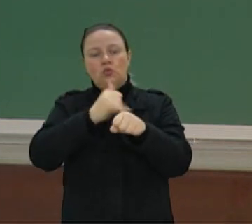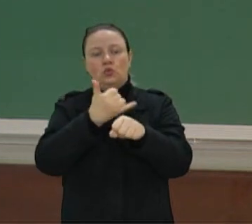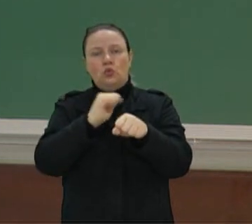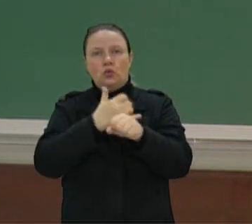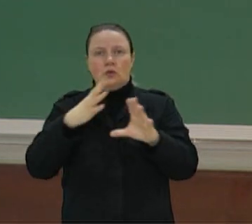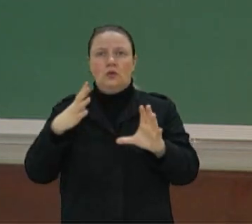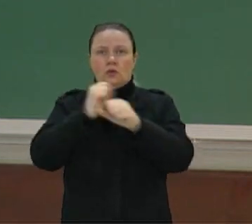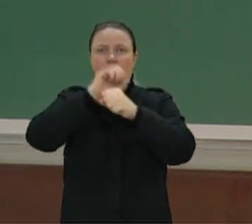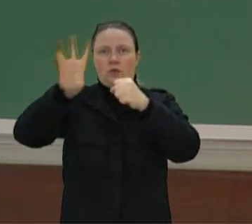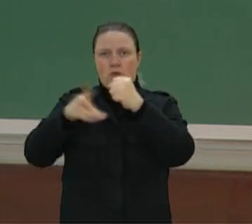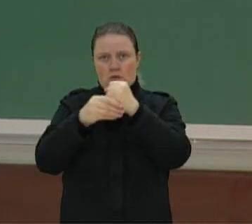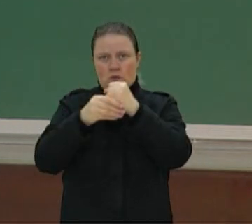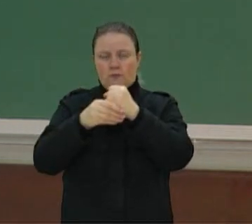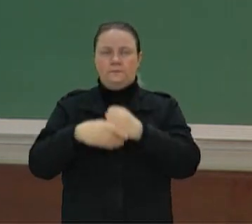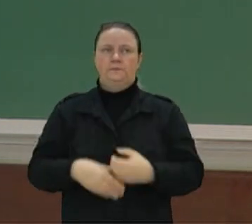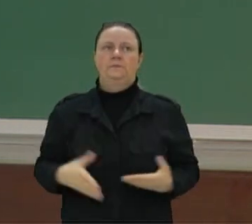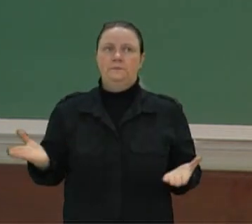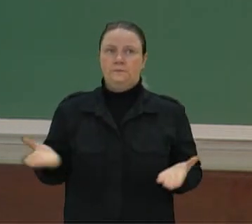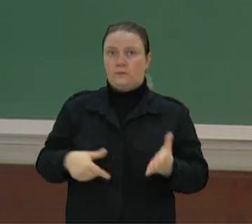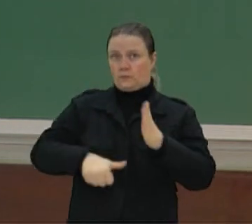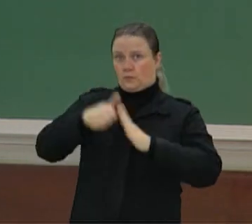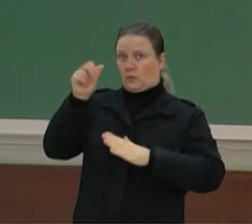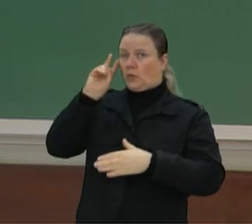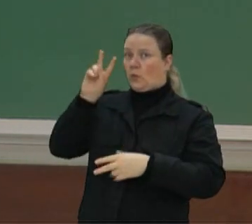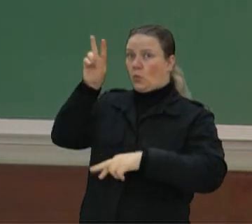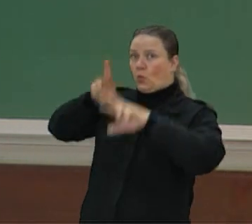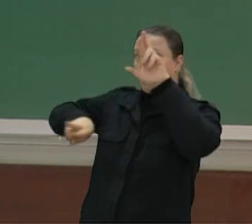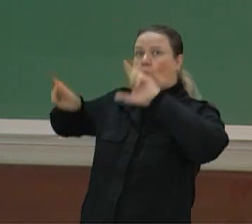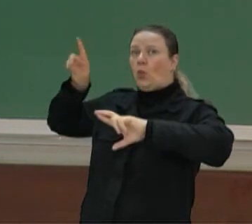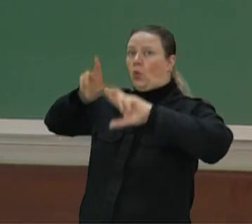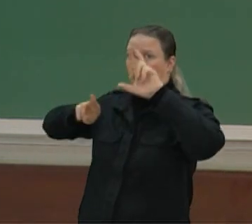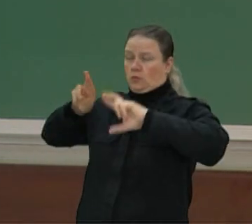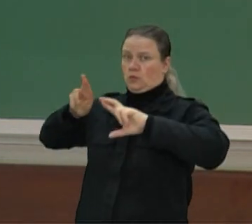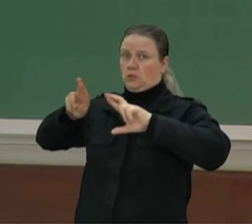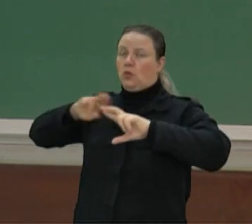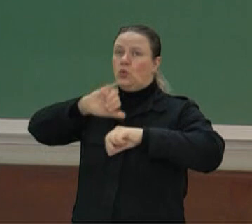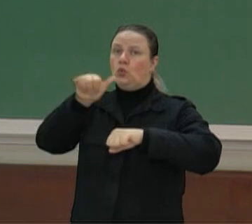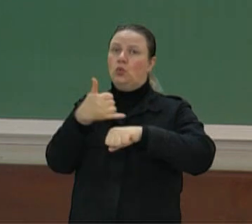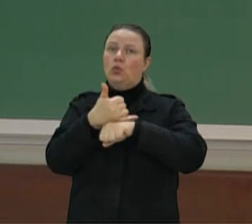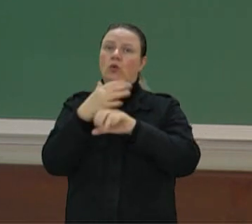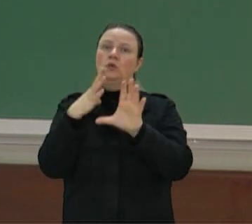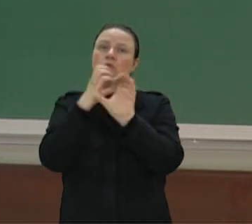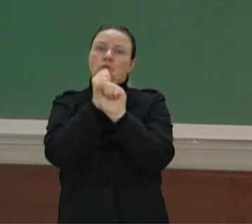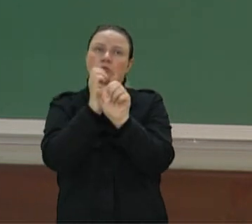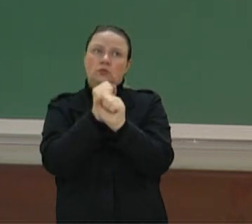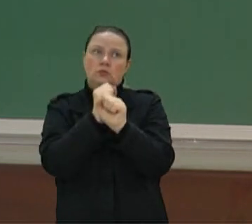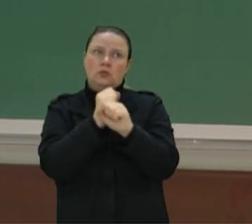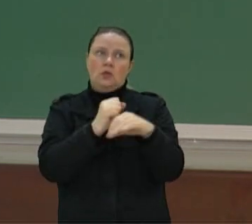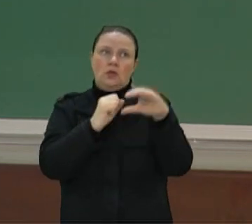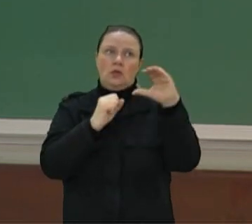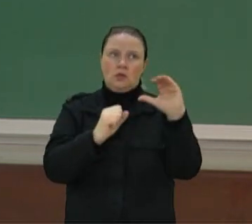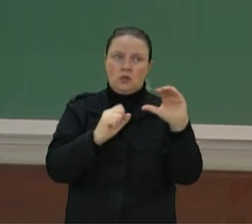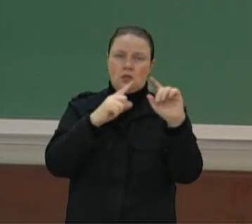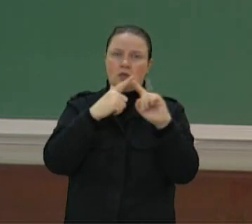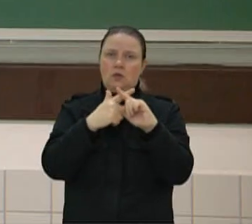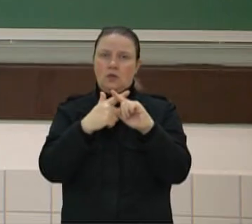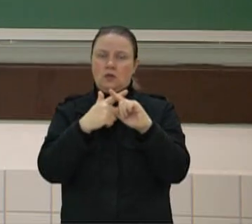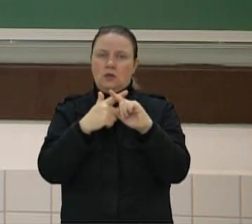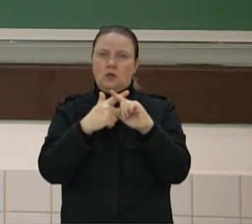vamos fazer a primeira análise. Olha só essa tabela. A juros simples. Capital vezes taxa vezes